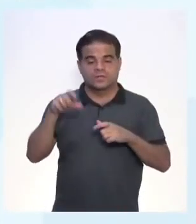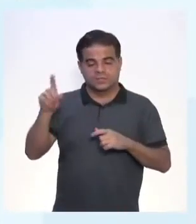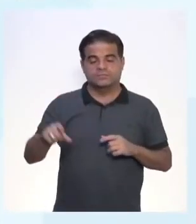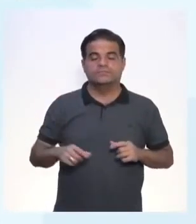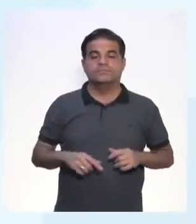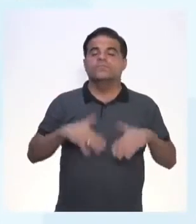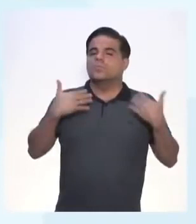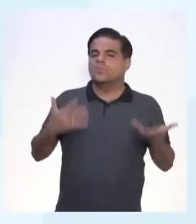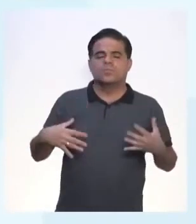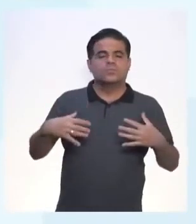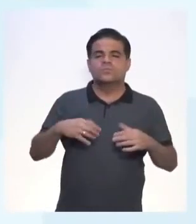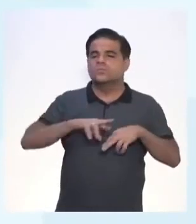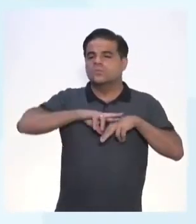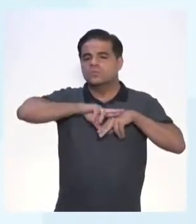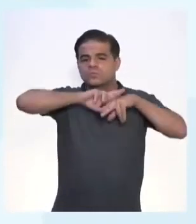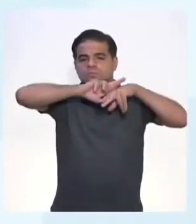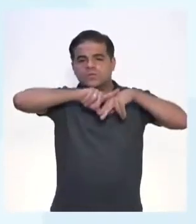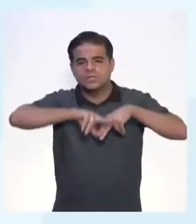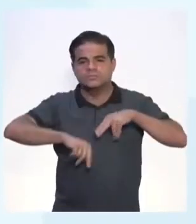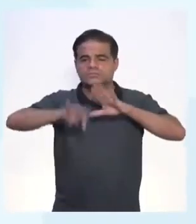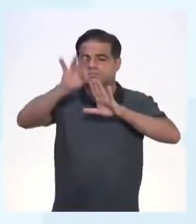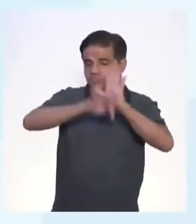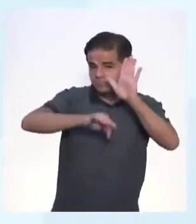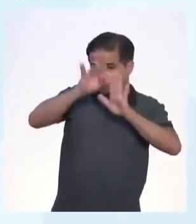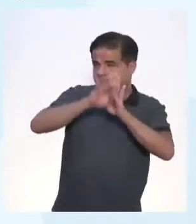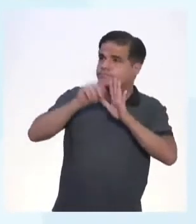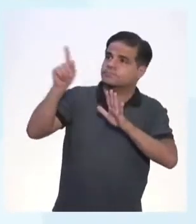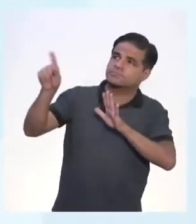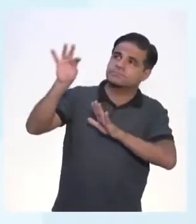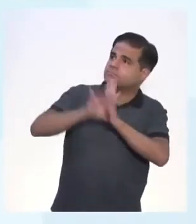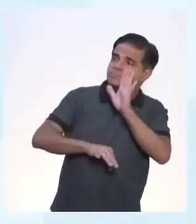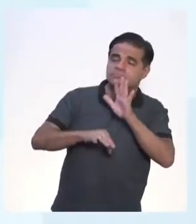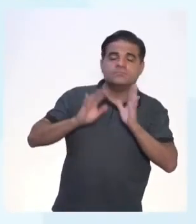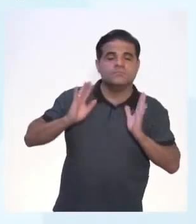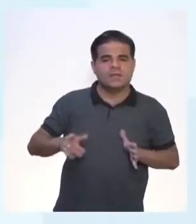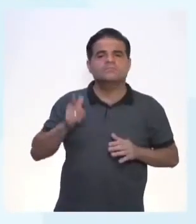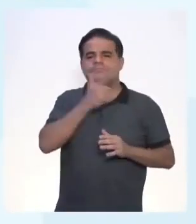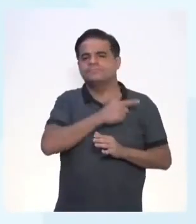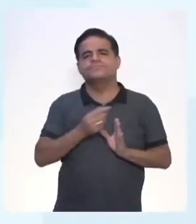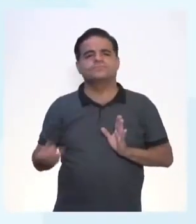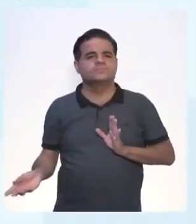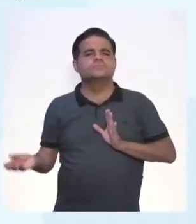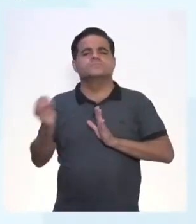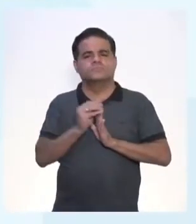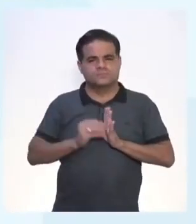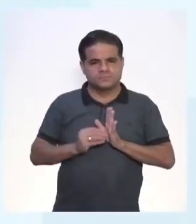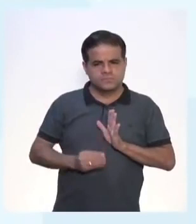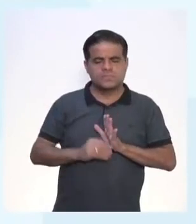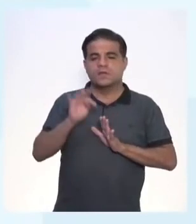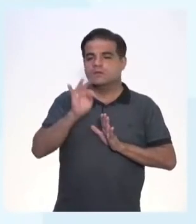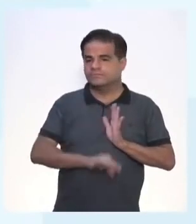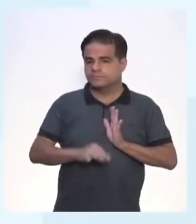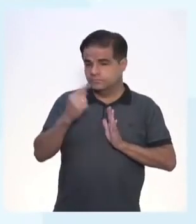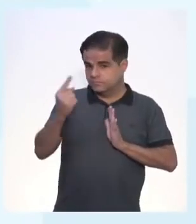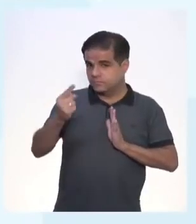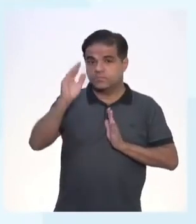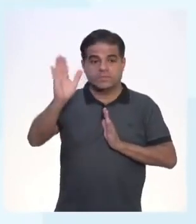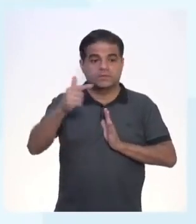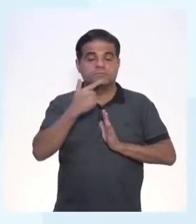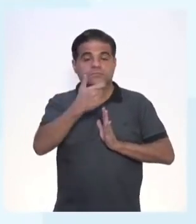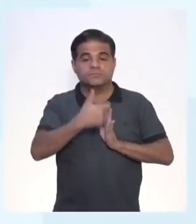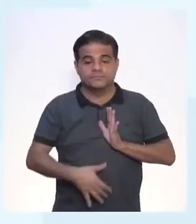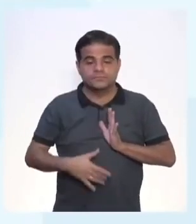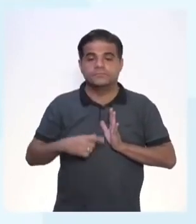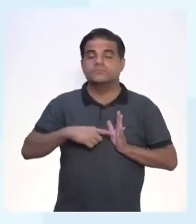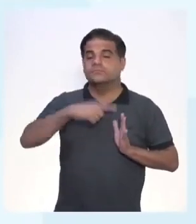Então, qual é o gênero textual desse texto? Porque a gente já tinha destacado que o gênero textual do texto 1 era